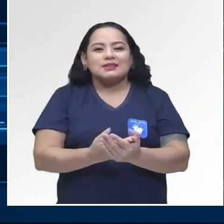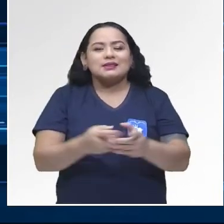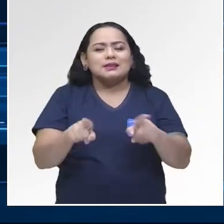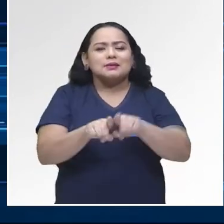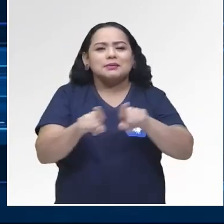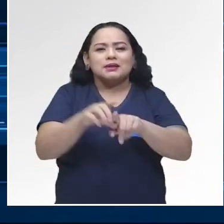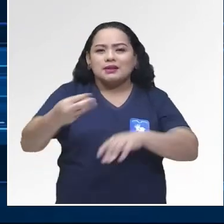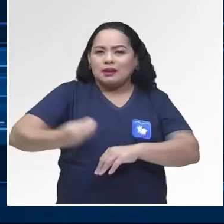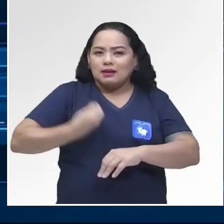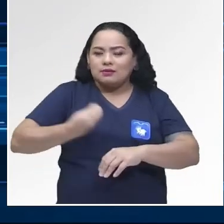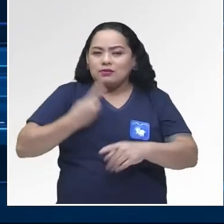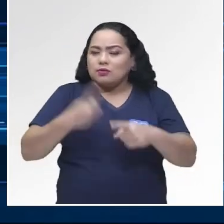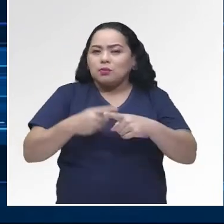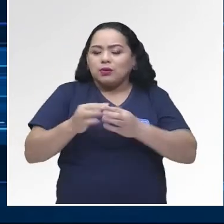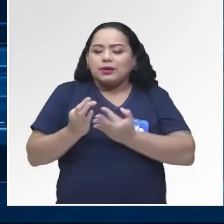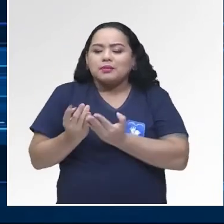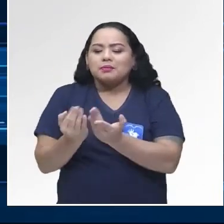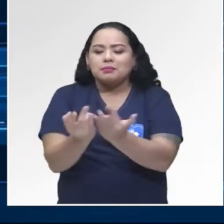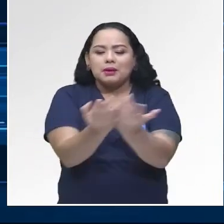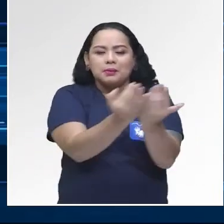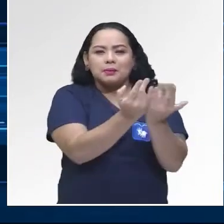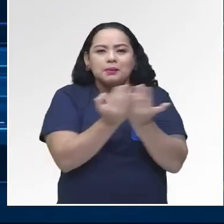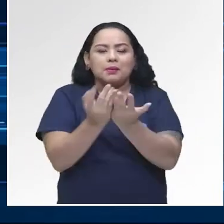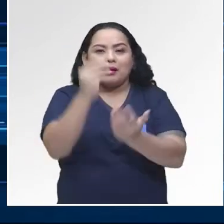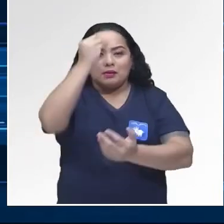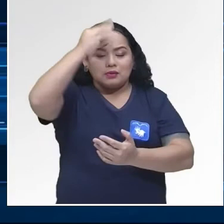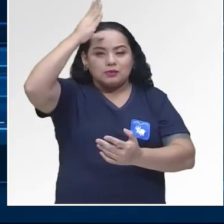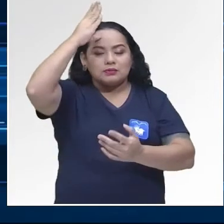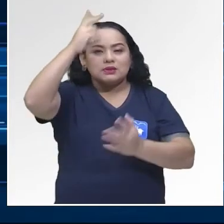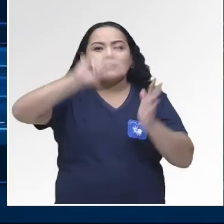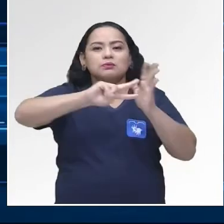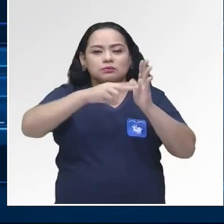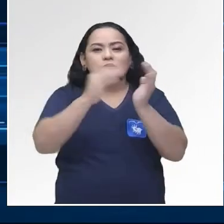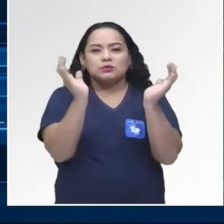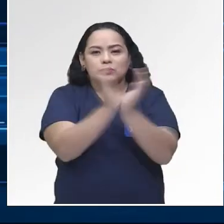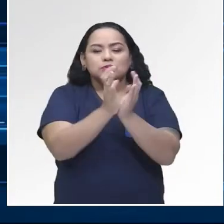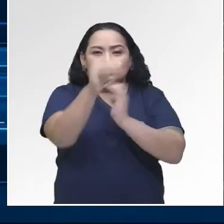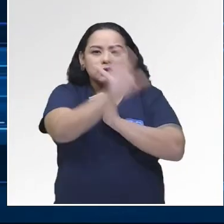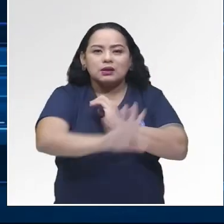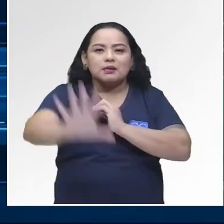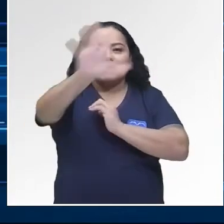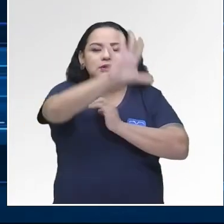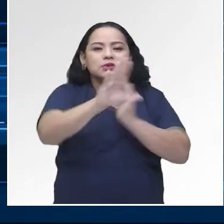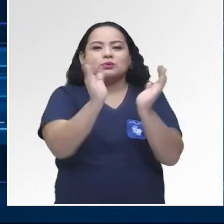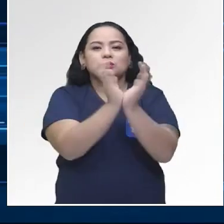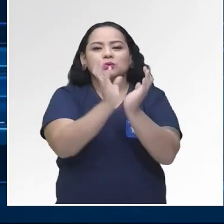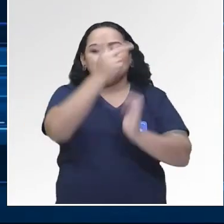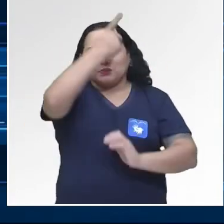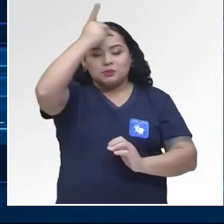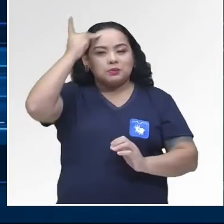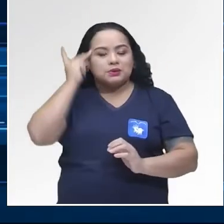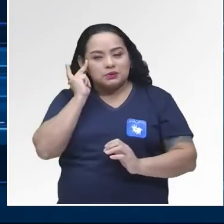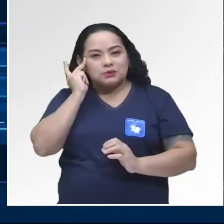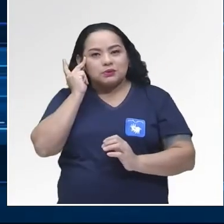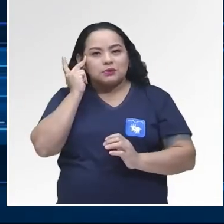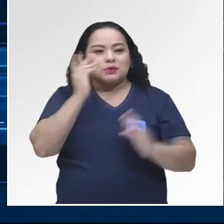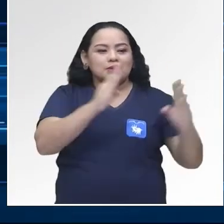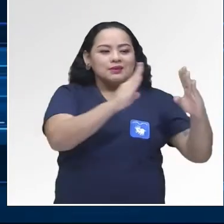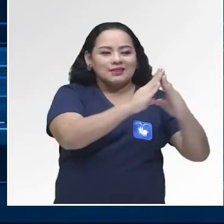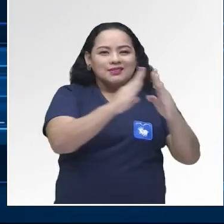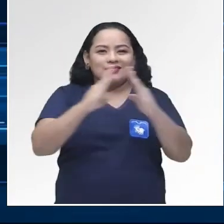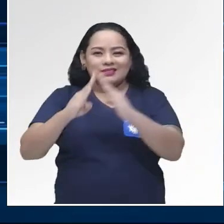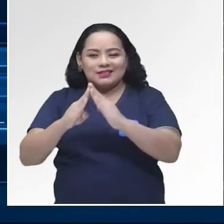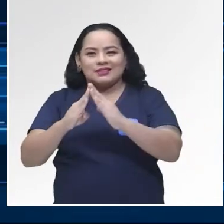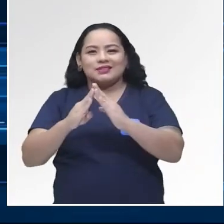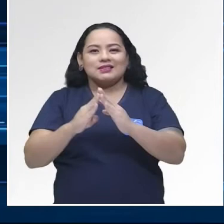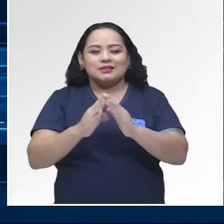coisas porque é o senso comum. Então, ele é coletivo. Ele abrange um grupo de pessoas, de vizinhos, né,